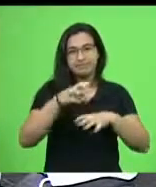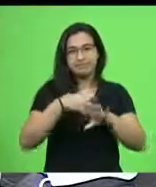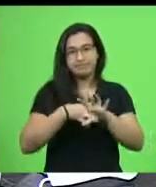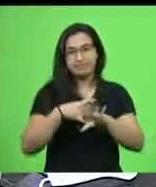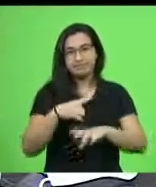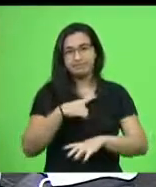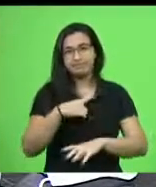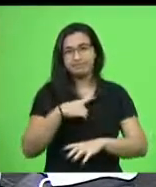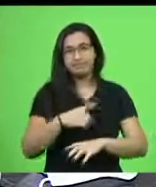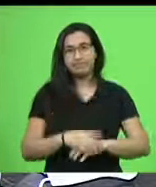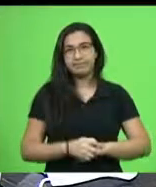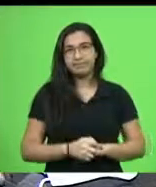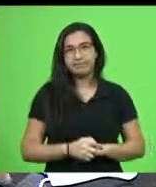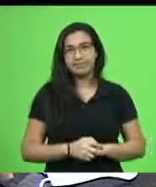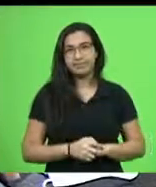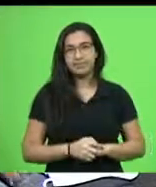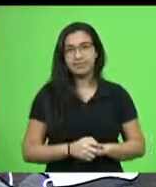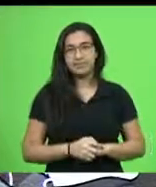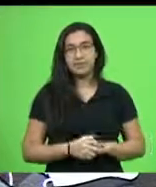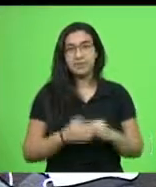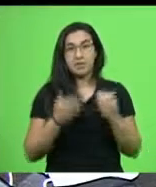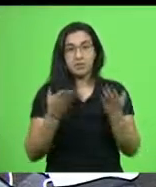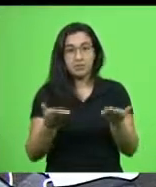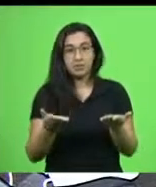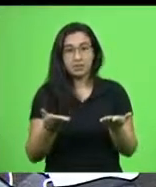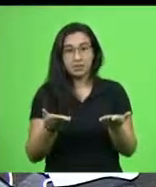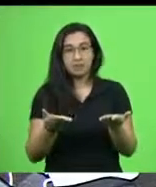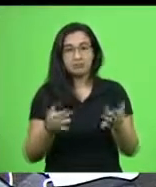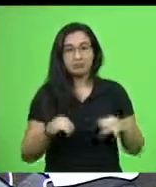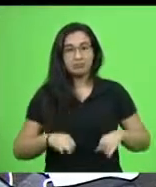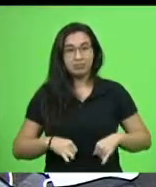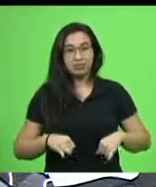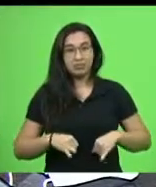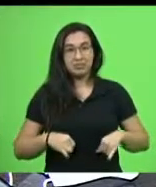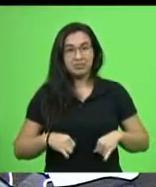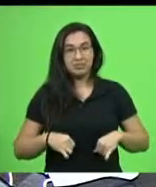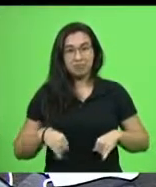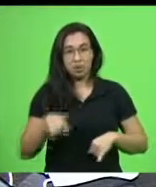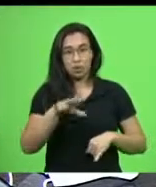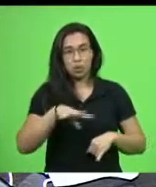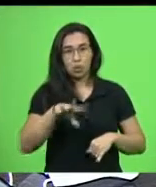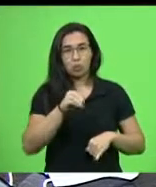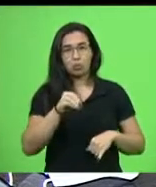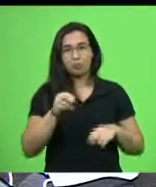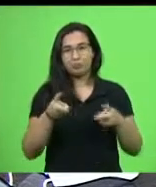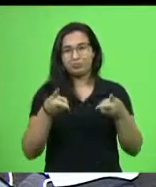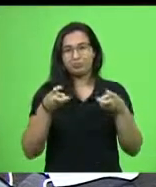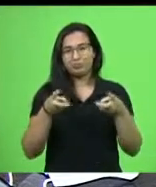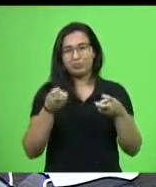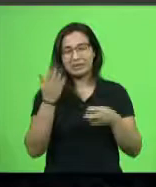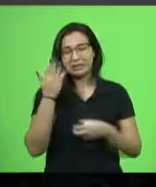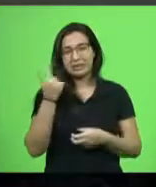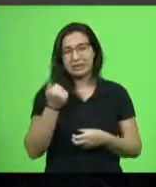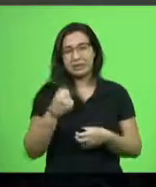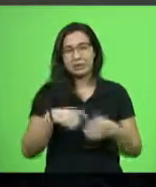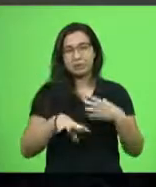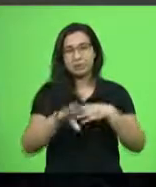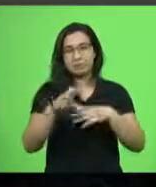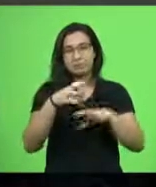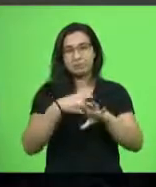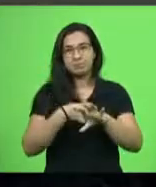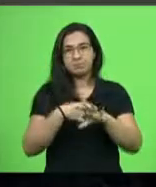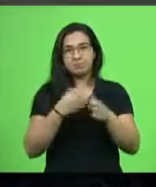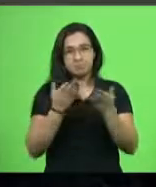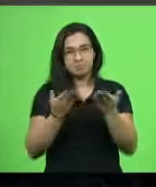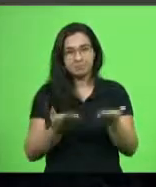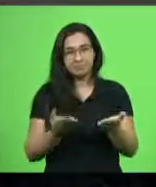Teu sofrimento se estendeu a todos nós. Então, nosso abraço fraterno, nossa solidariedade por